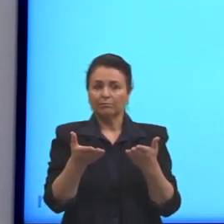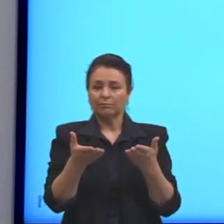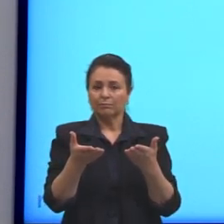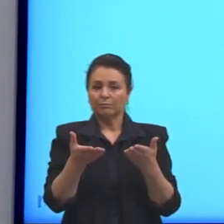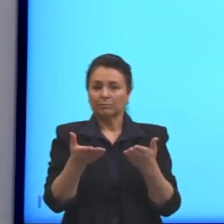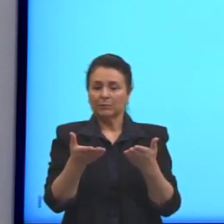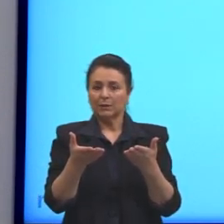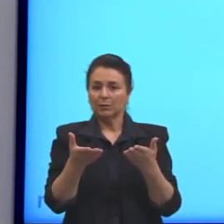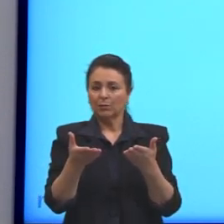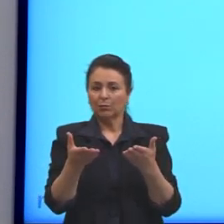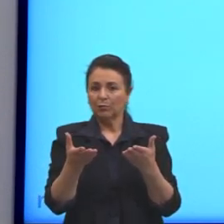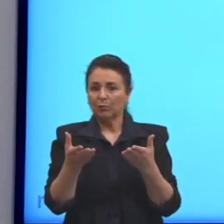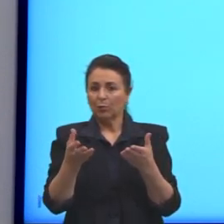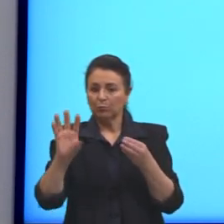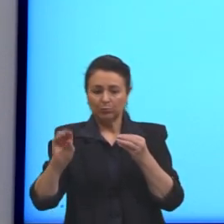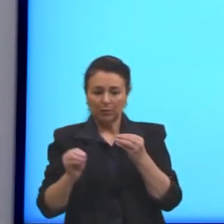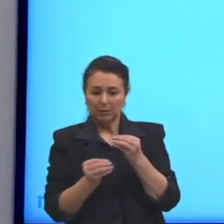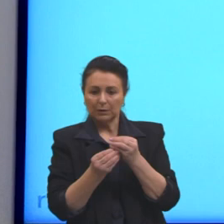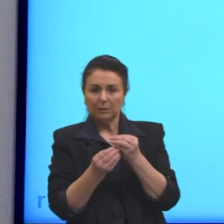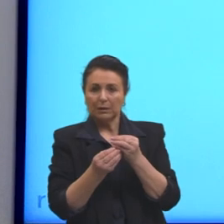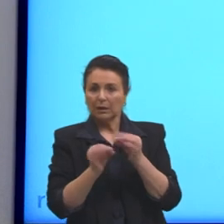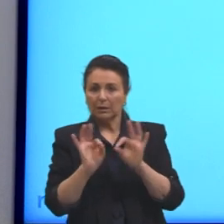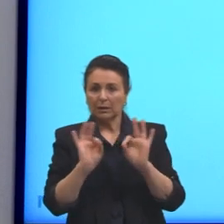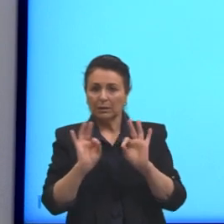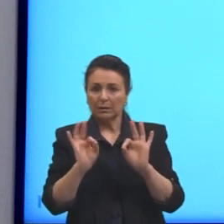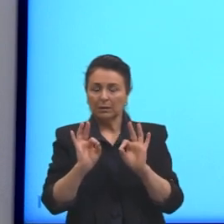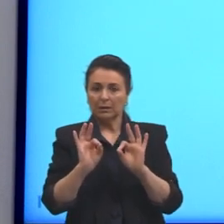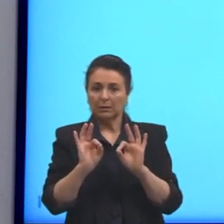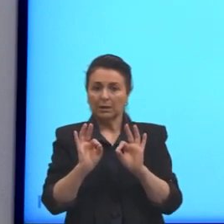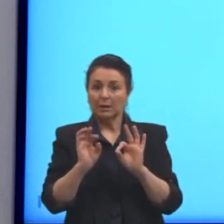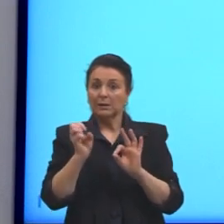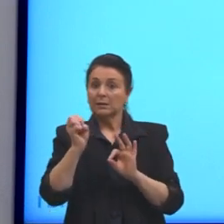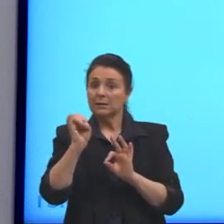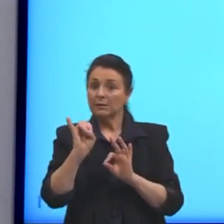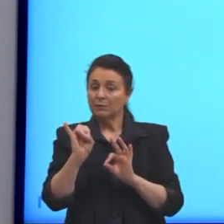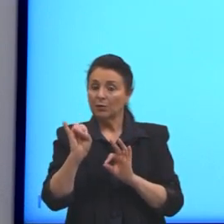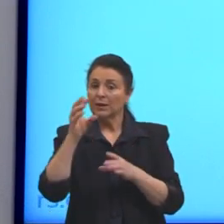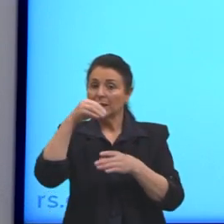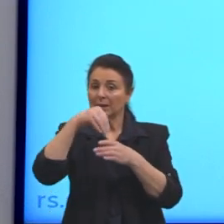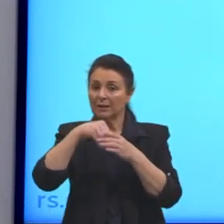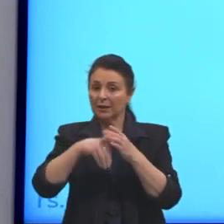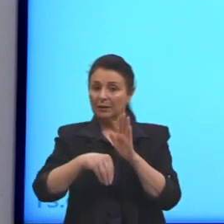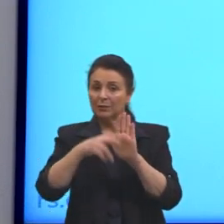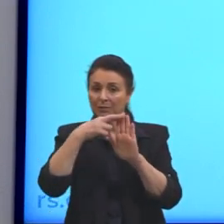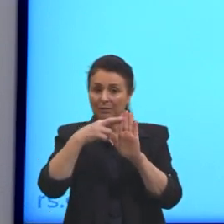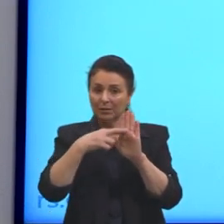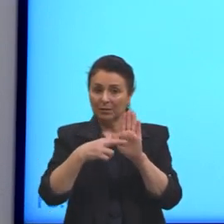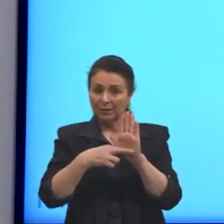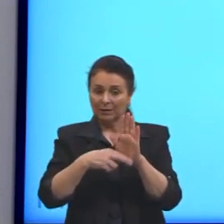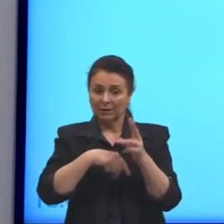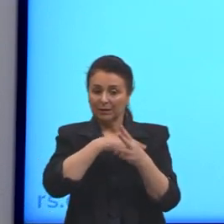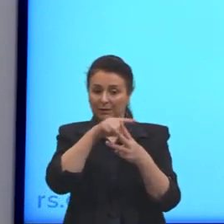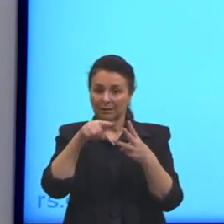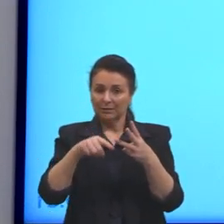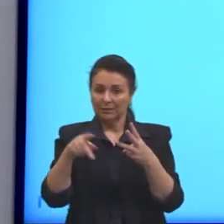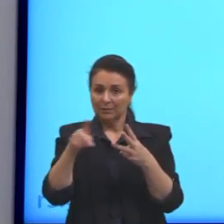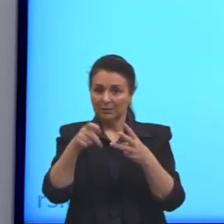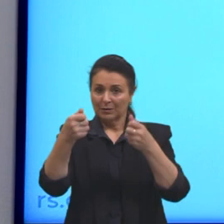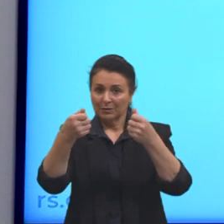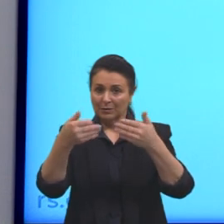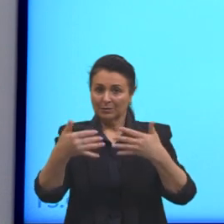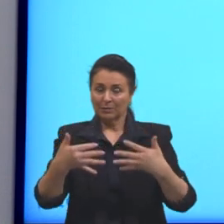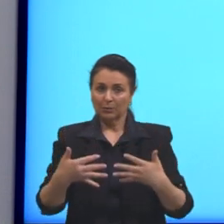pelo acrescenta nada eu vou acrescentar apenas se for dentro dessas três aqui e